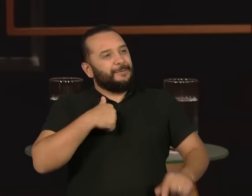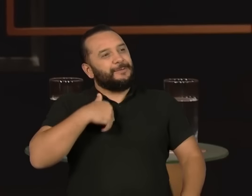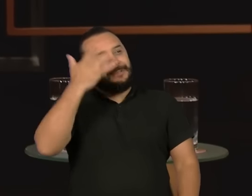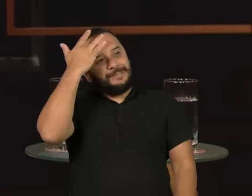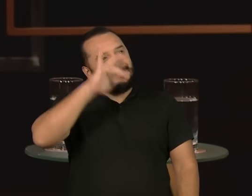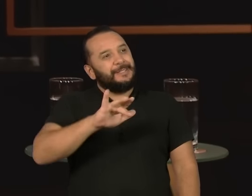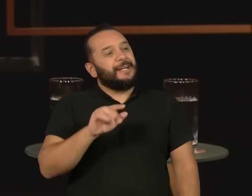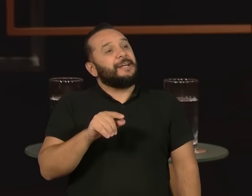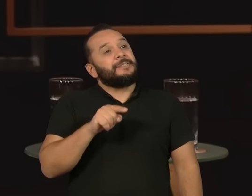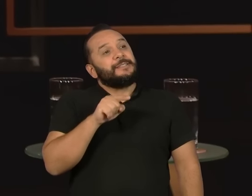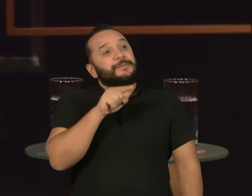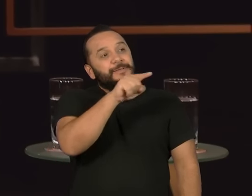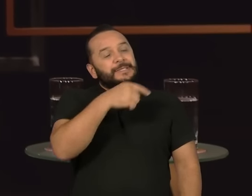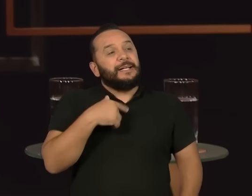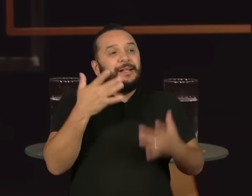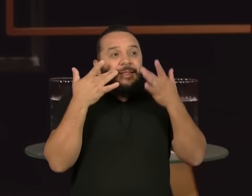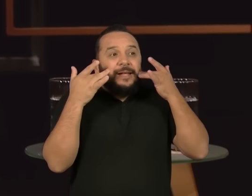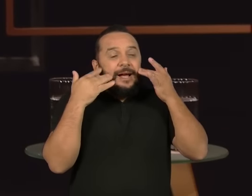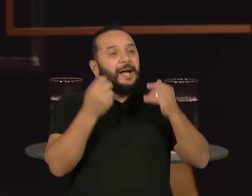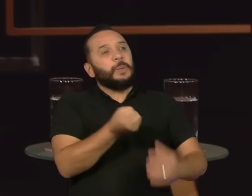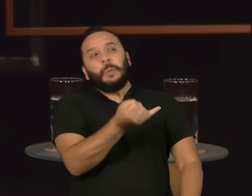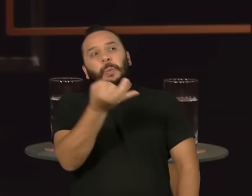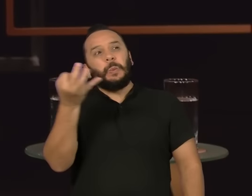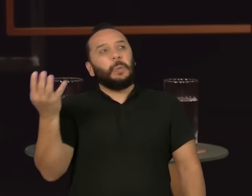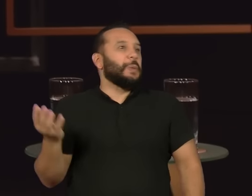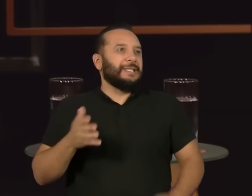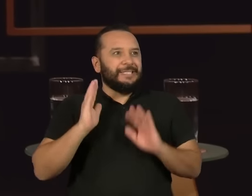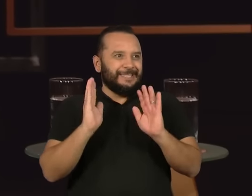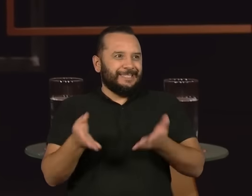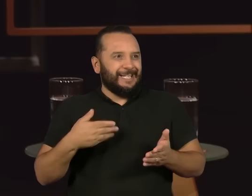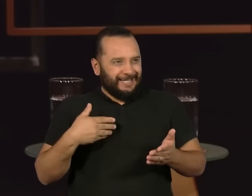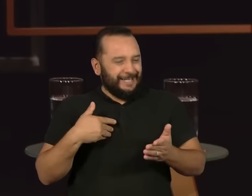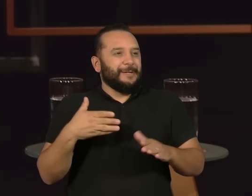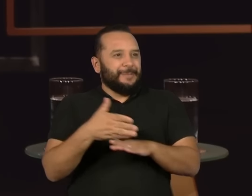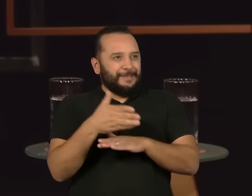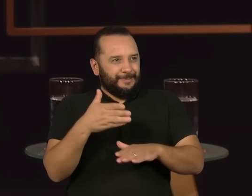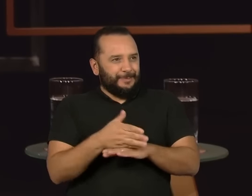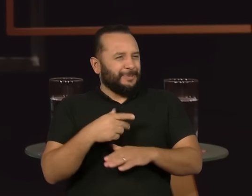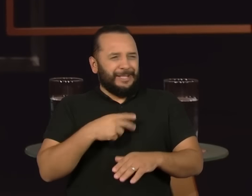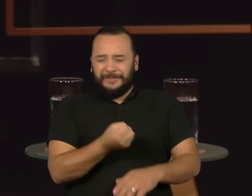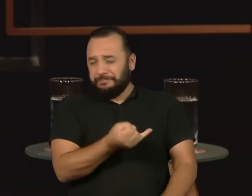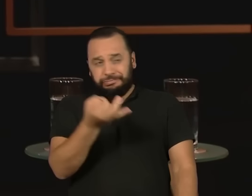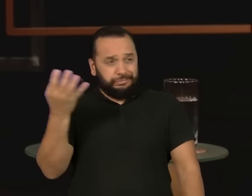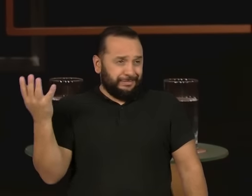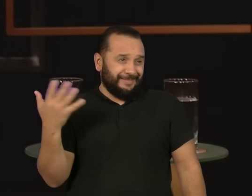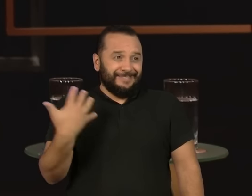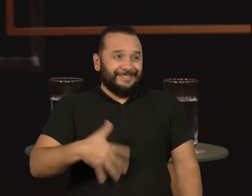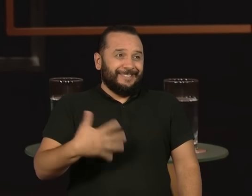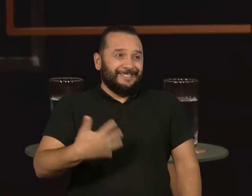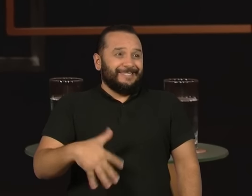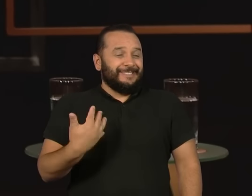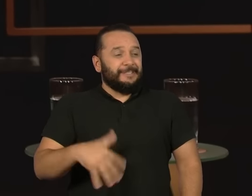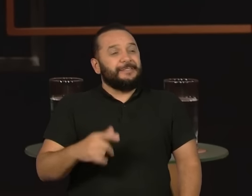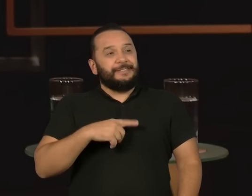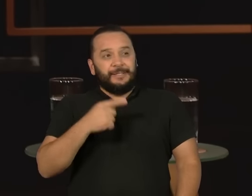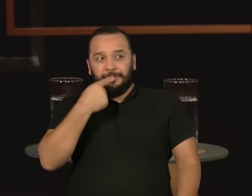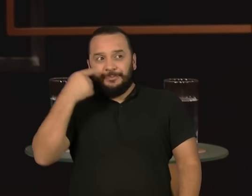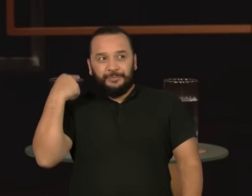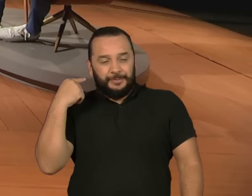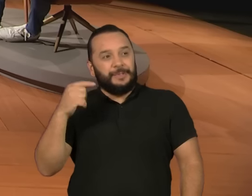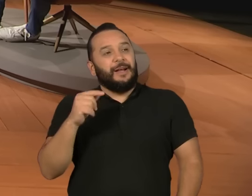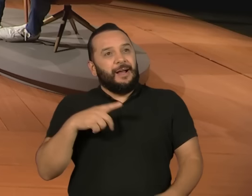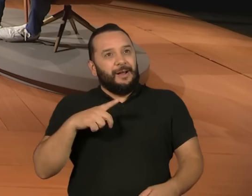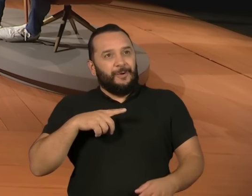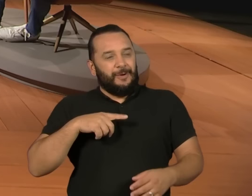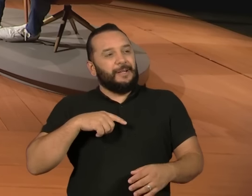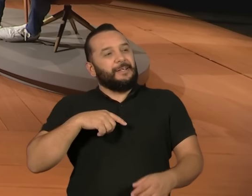ideia de quantos espetáculos teatrais você já participou, você já fez, foram muitos, né? O mais recente é o Figurante, que você está fazendo